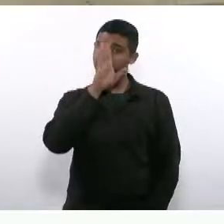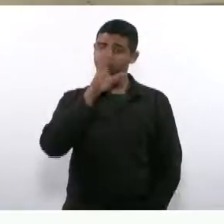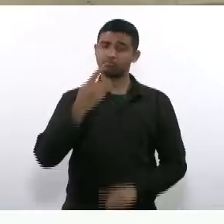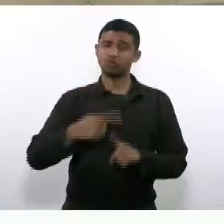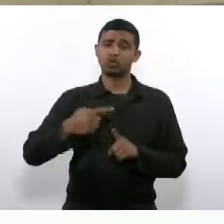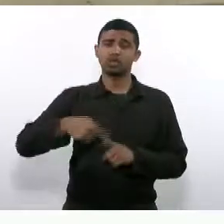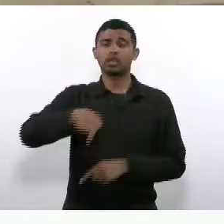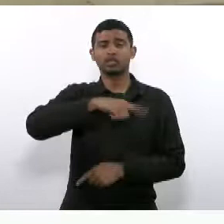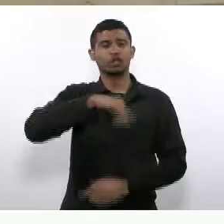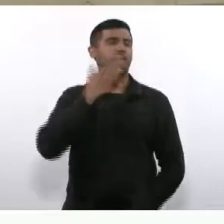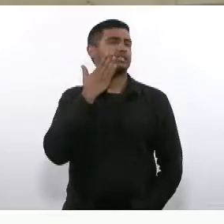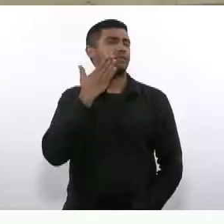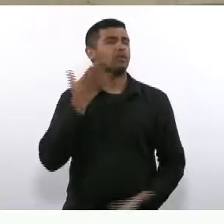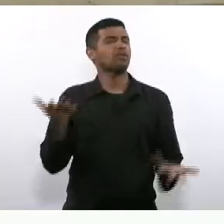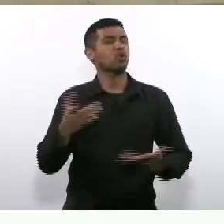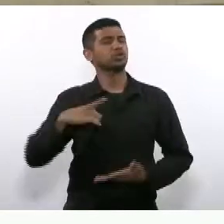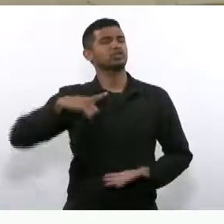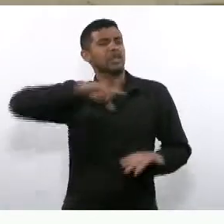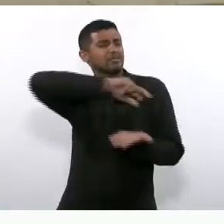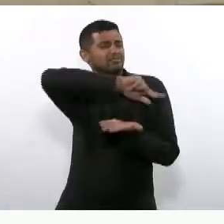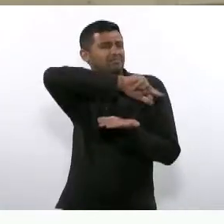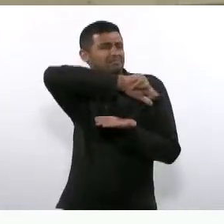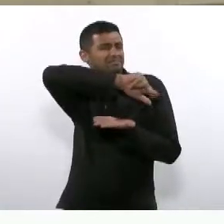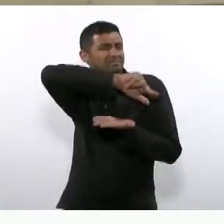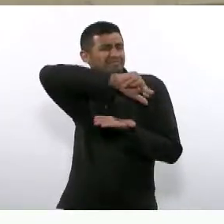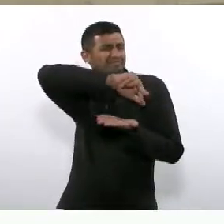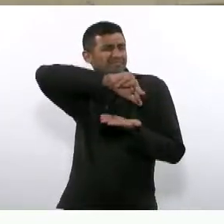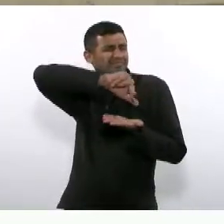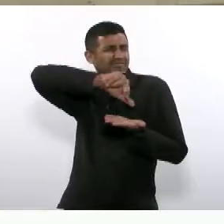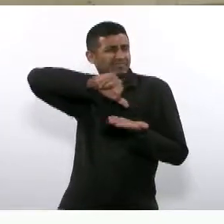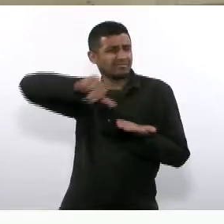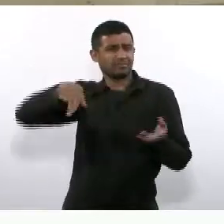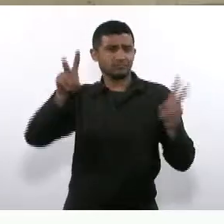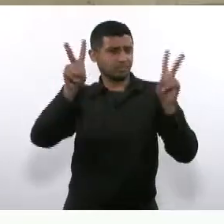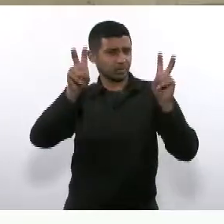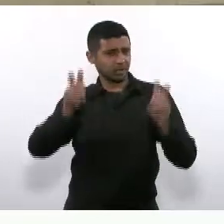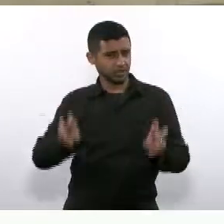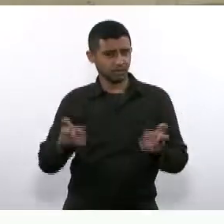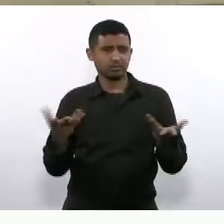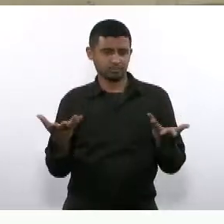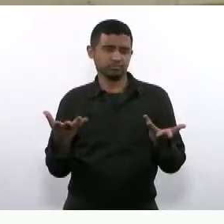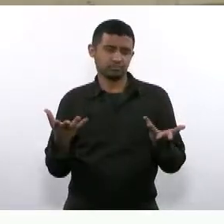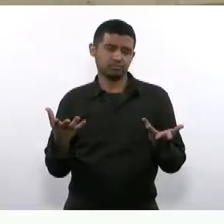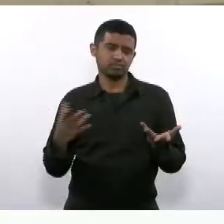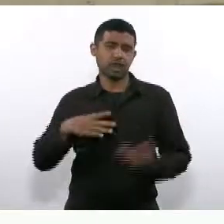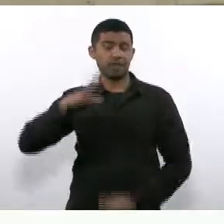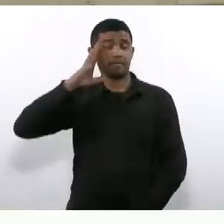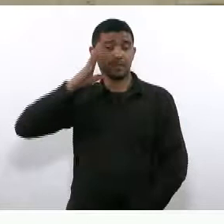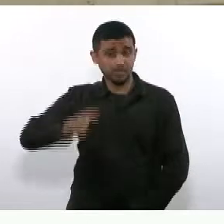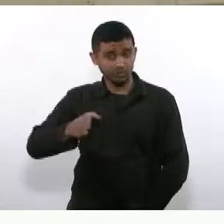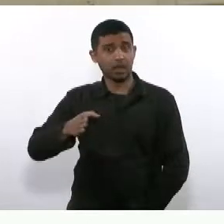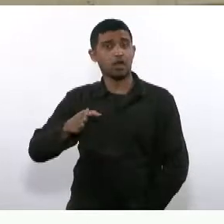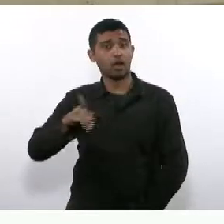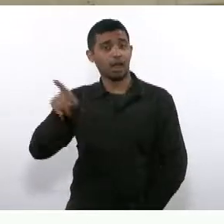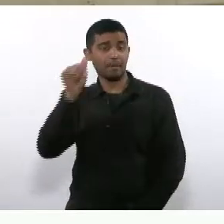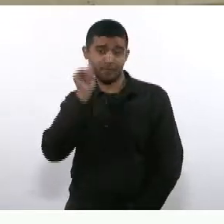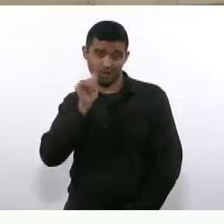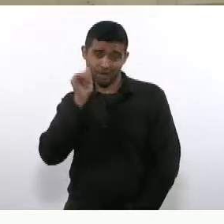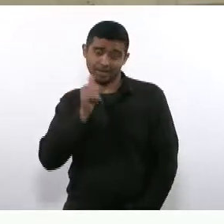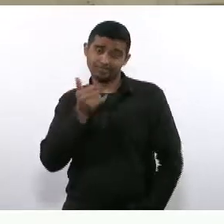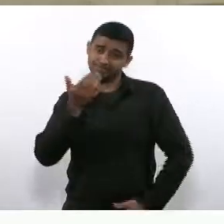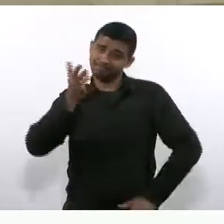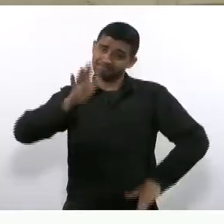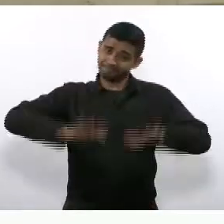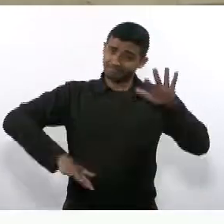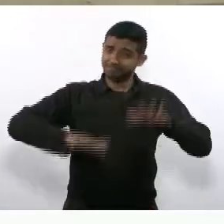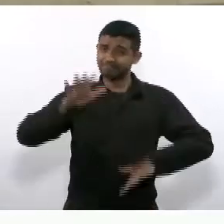que hoje temos diversas questões específicas com relação às mulheres que muitas vezes